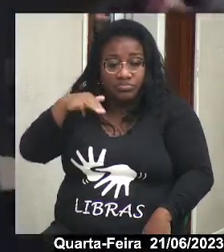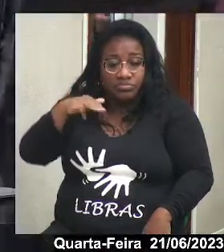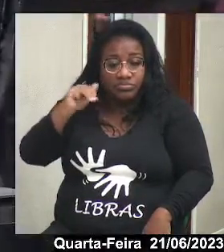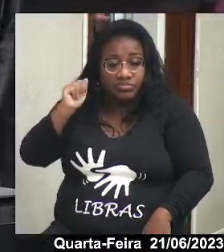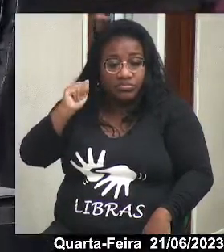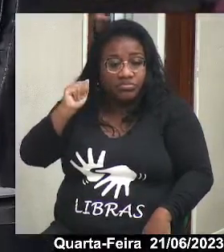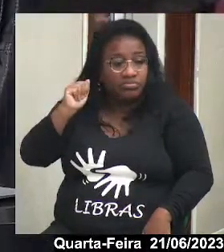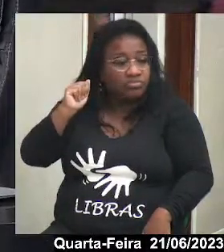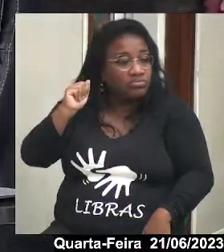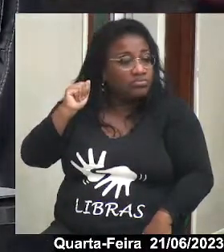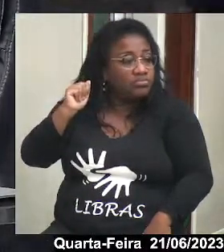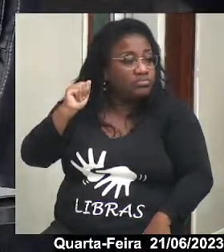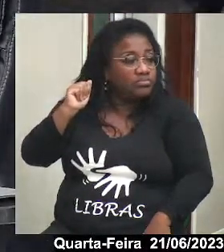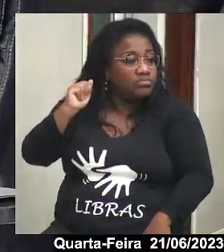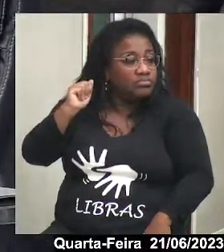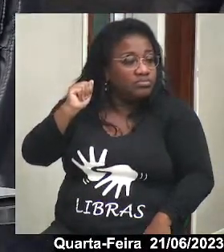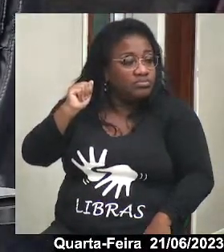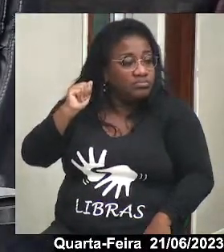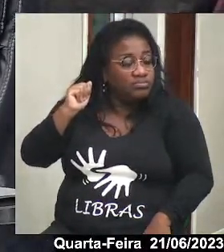os vereadores.